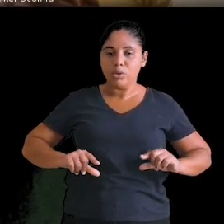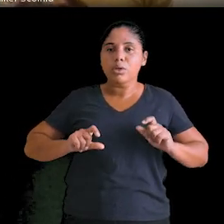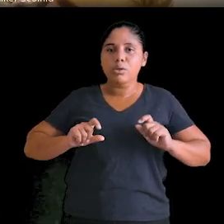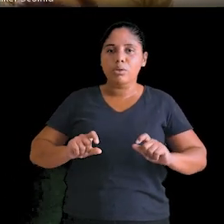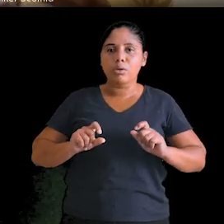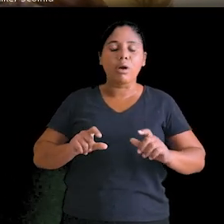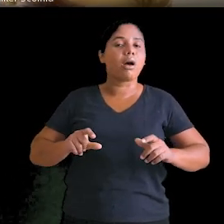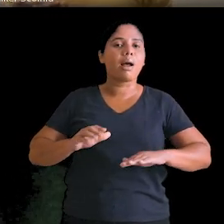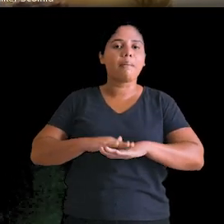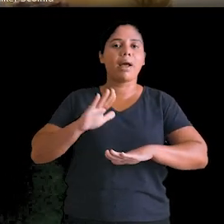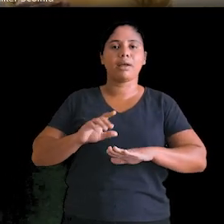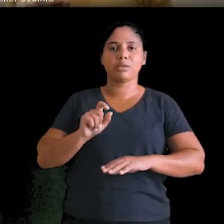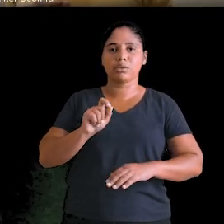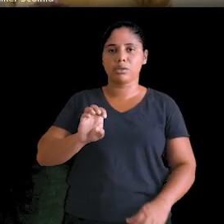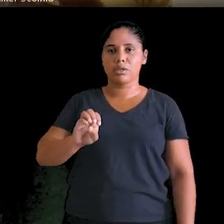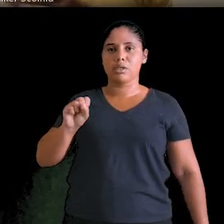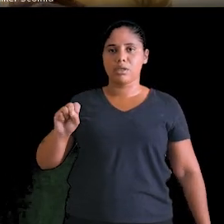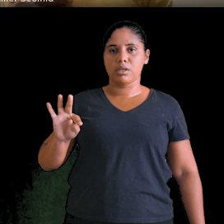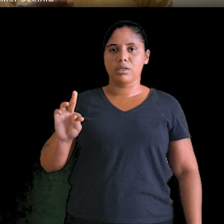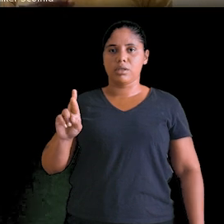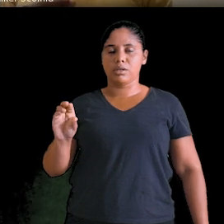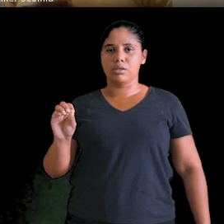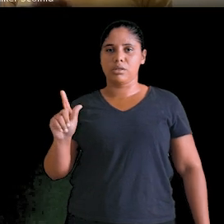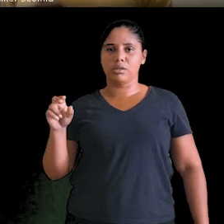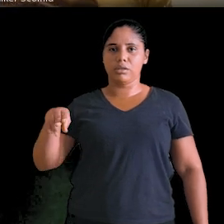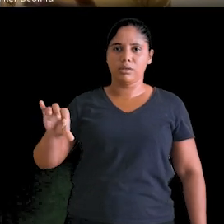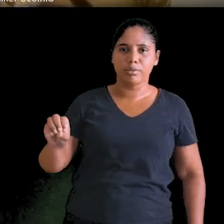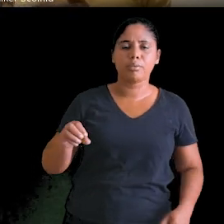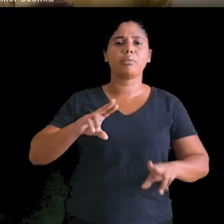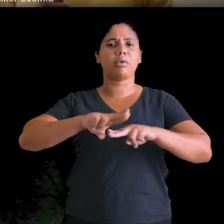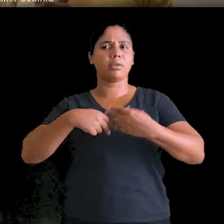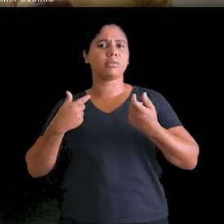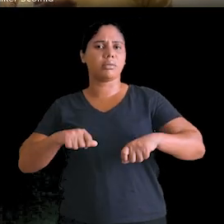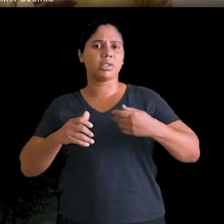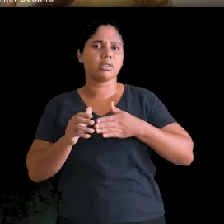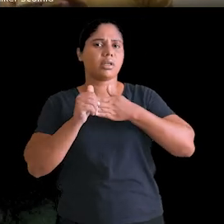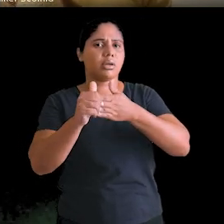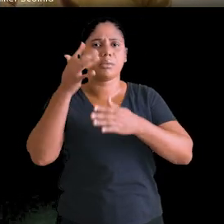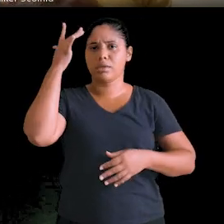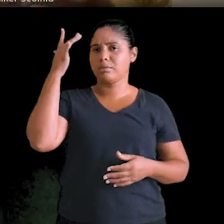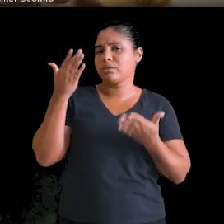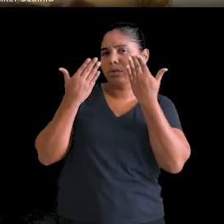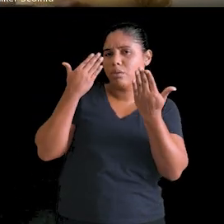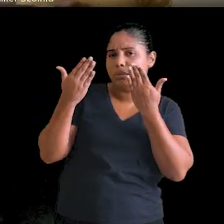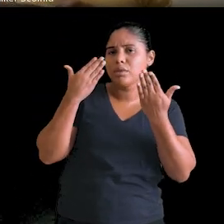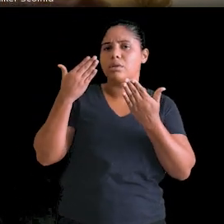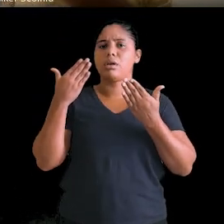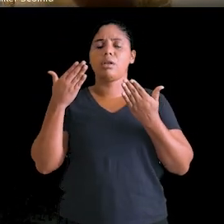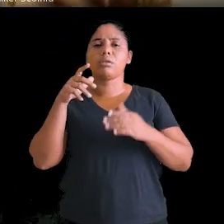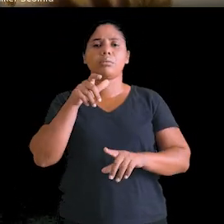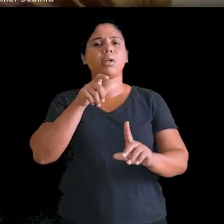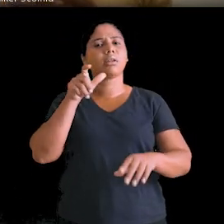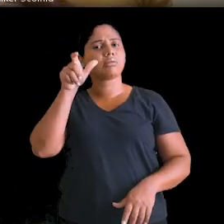falado anteriormente, um acompanhamento também com psicólogo, né, para essa pessoa trans,